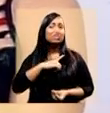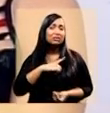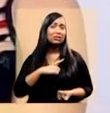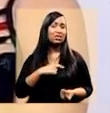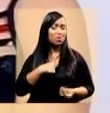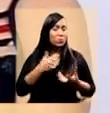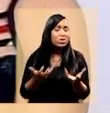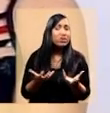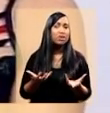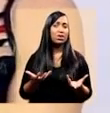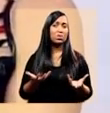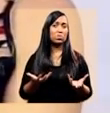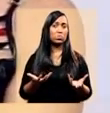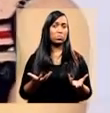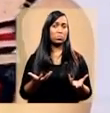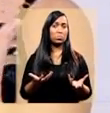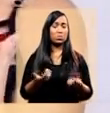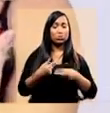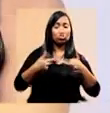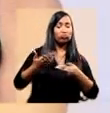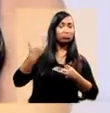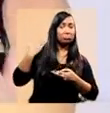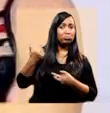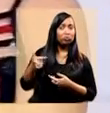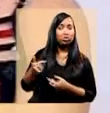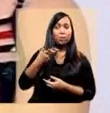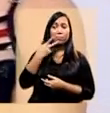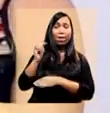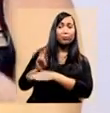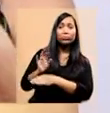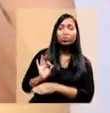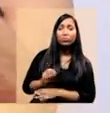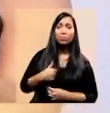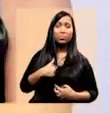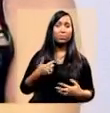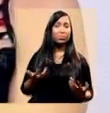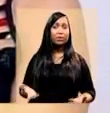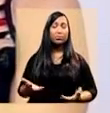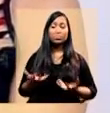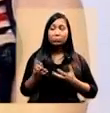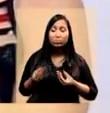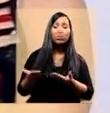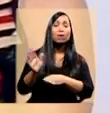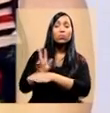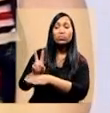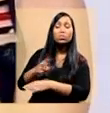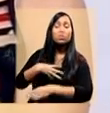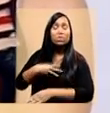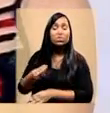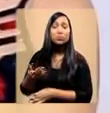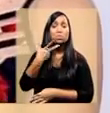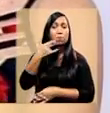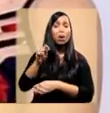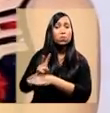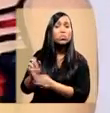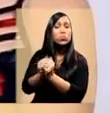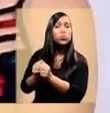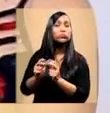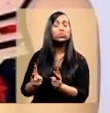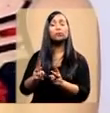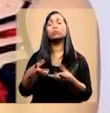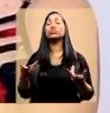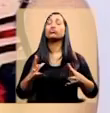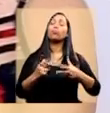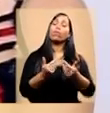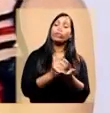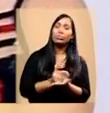como eu quero, né? Às vezes aquilo que eu não tive, eu não fui criada pelo pai, eu quero proporcionar isso para meus filhos. Então, toda a conduta, toda a